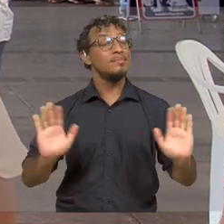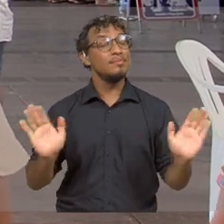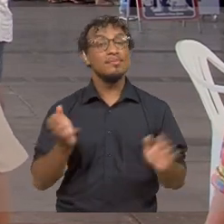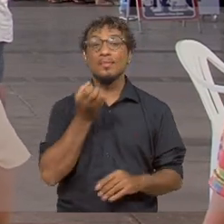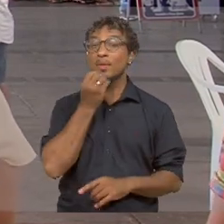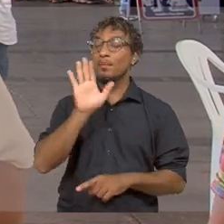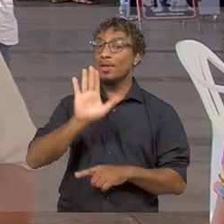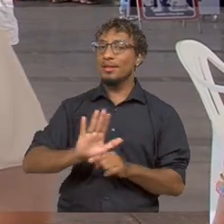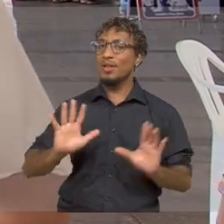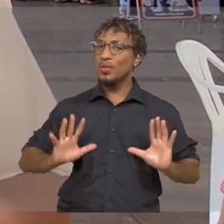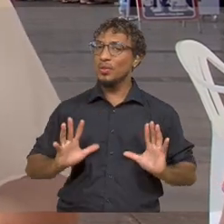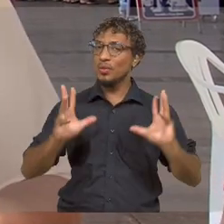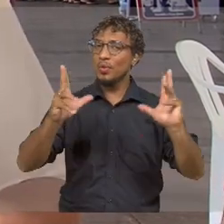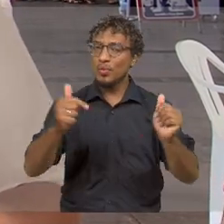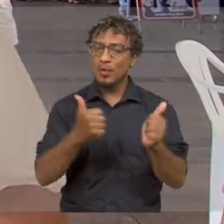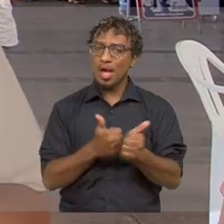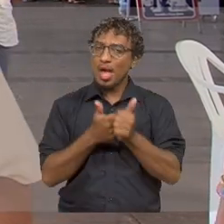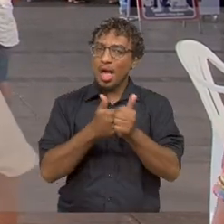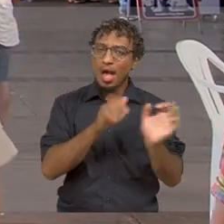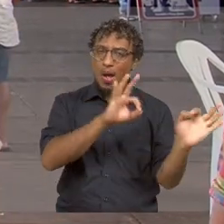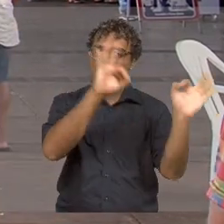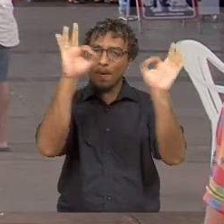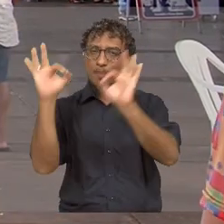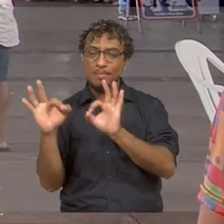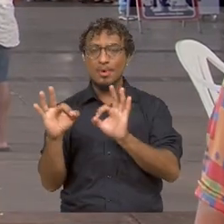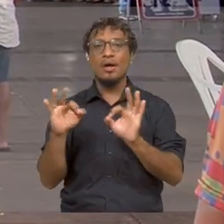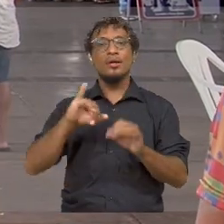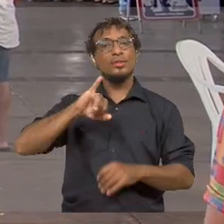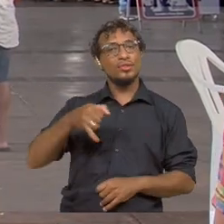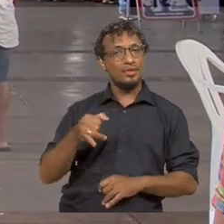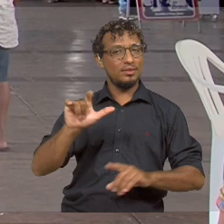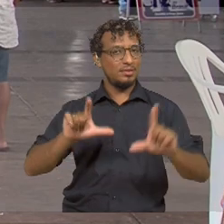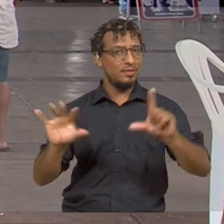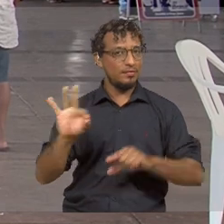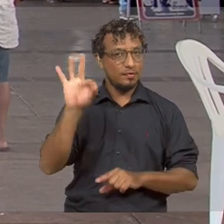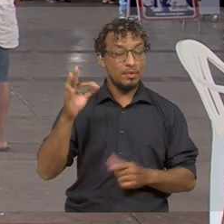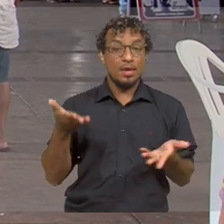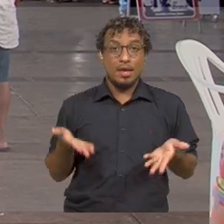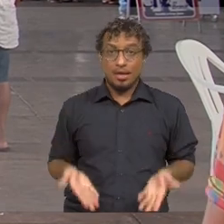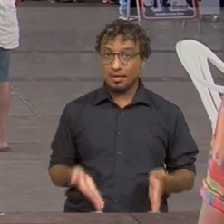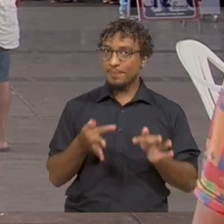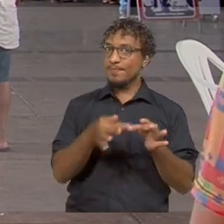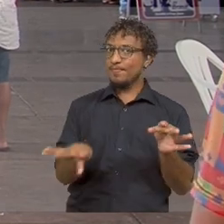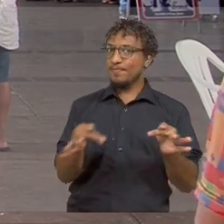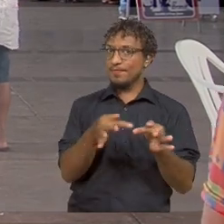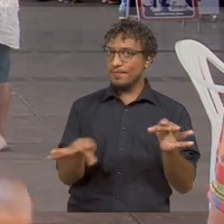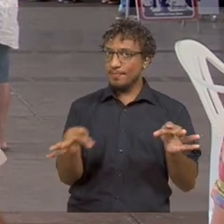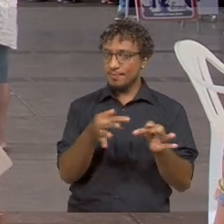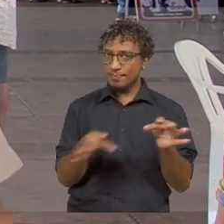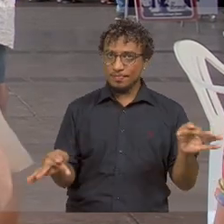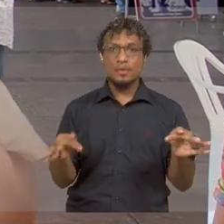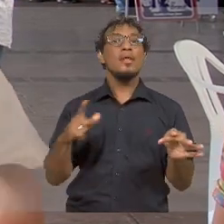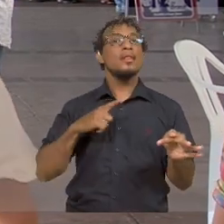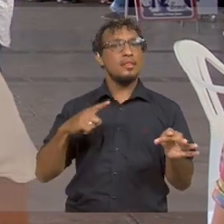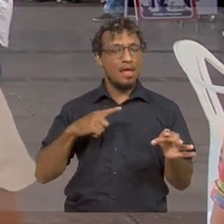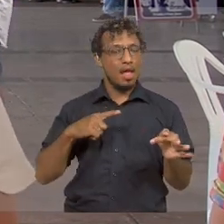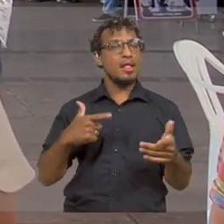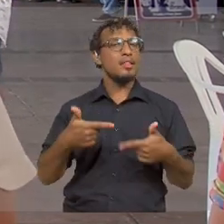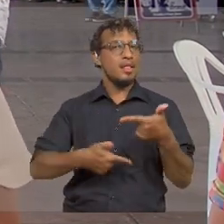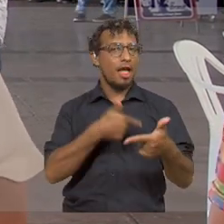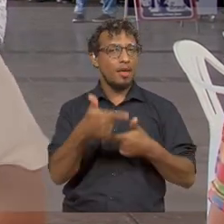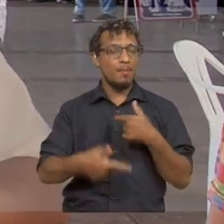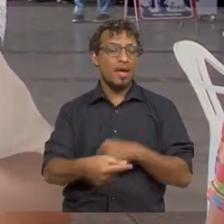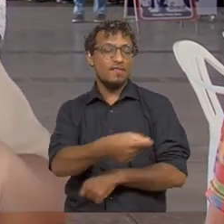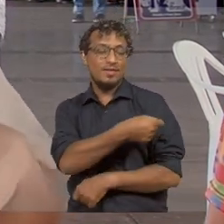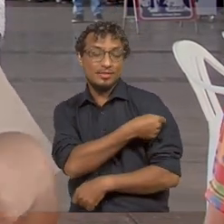Olá, boa tarde a todos que acompanham o JTV UFMA. Eu falo aqui direto do terminal da Praia Grande, onde está acontecendo uma ação de vacinação contra